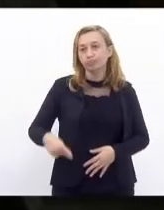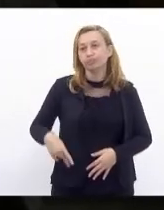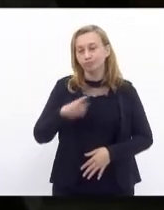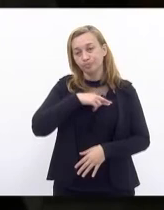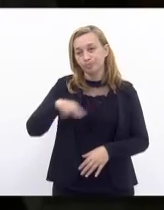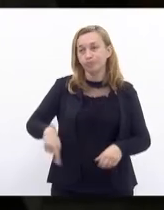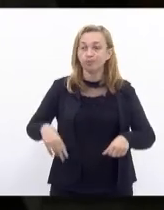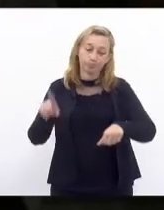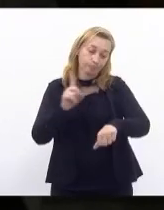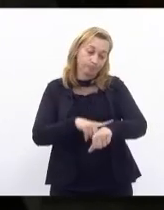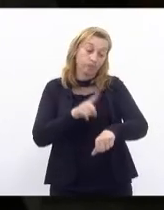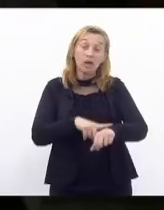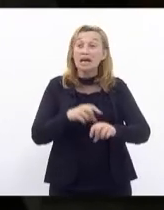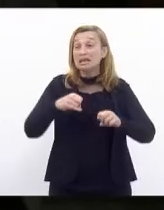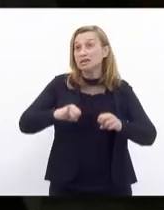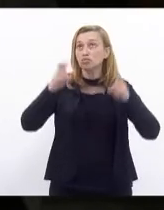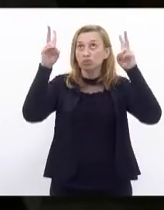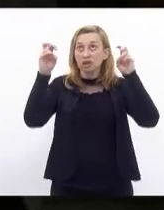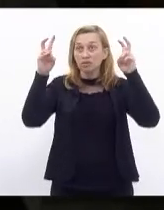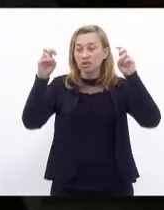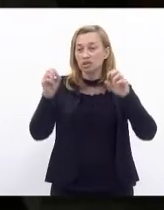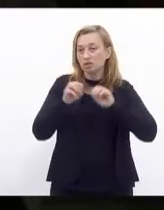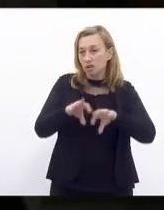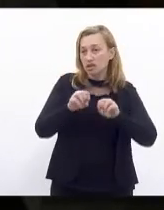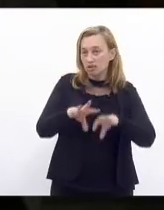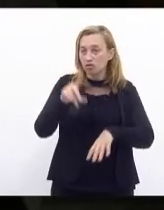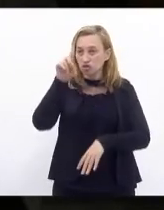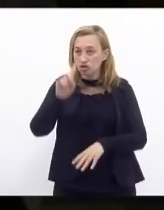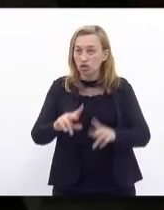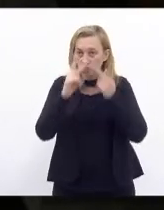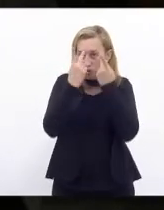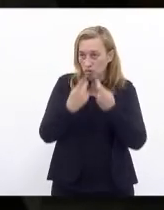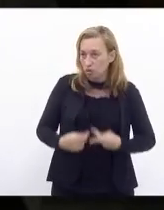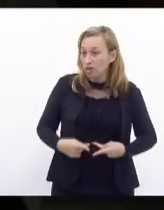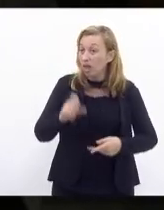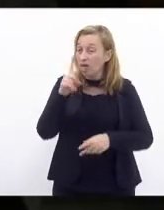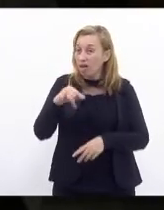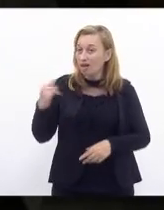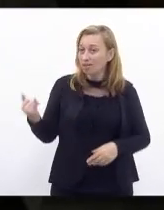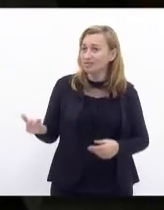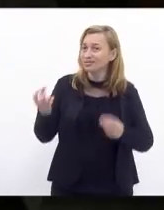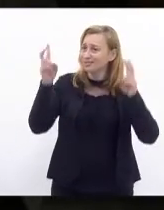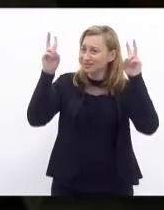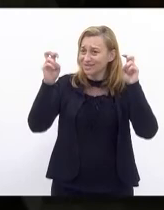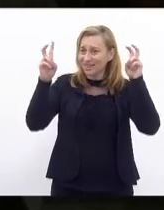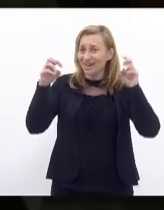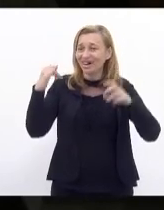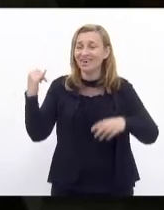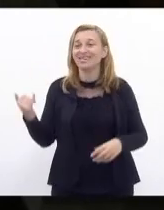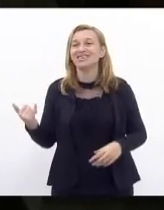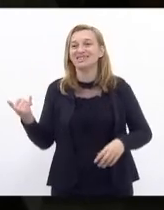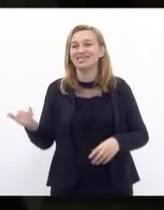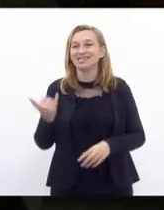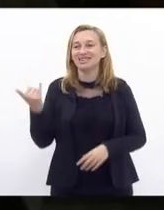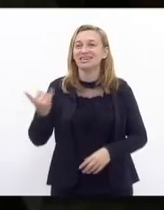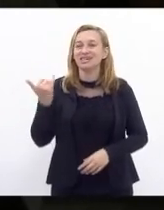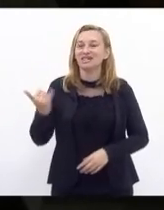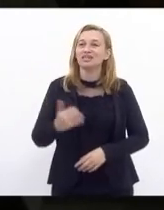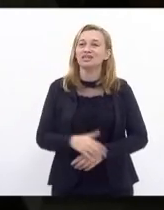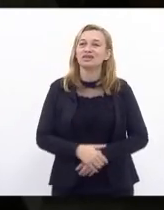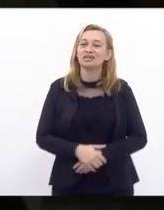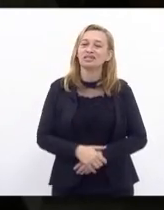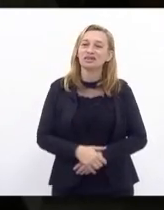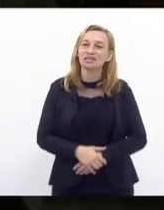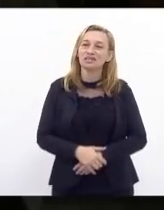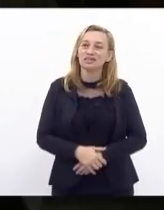Então, se o tema de educação e direitos humanos ele é um tema importante a qualquer tempo, em qualquer conjuntura,